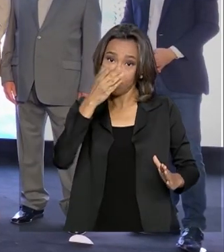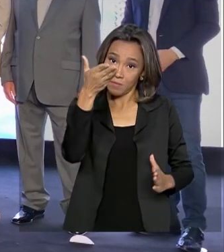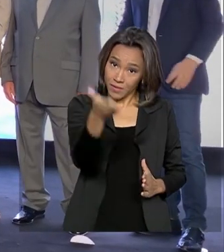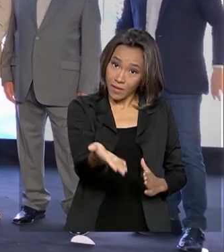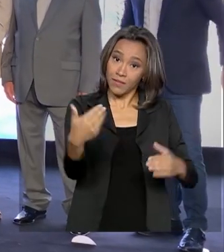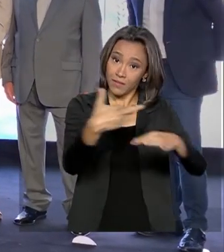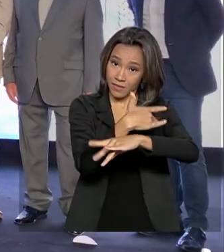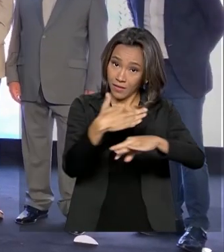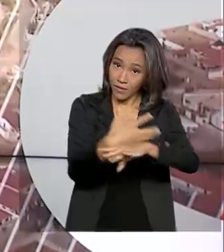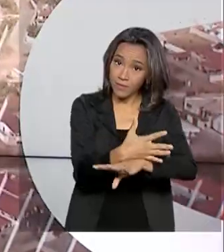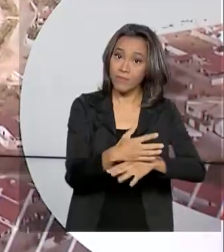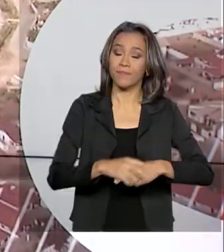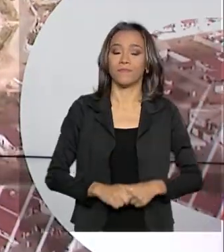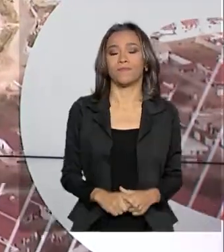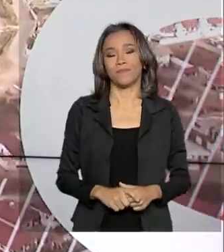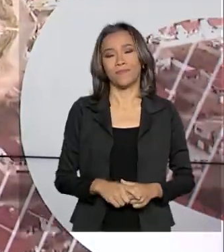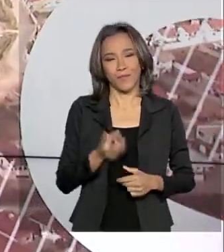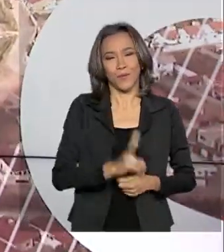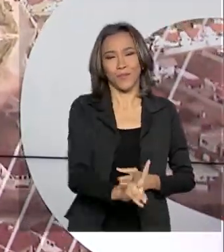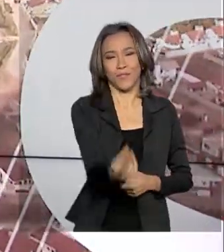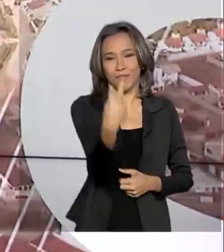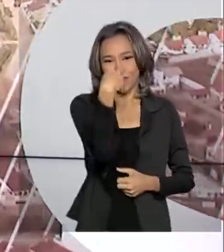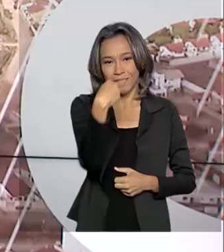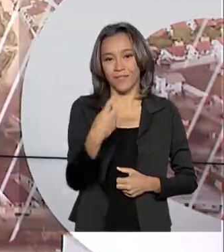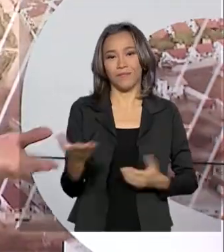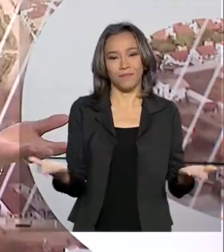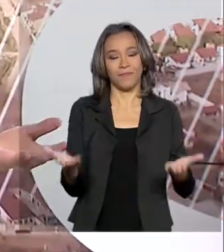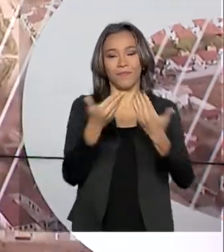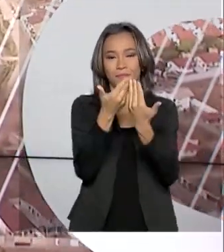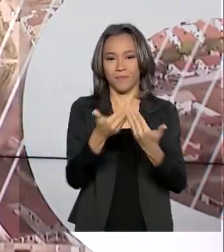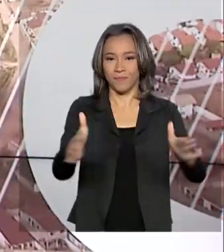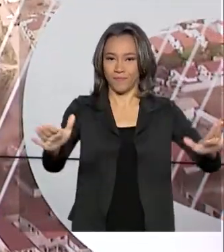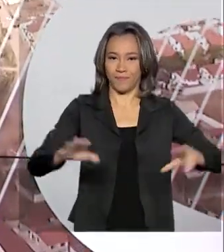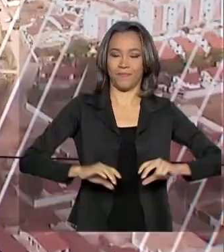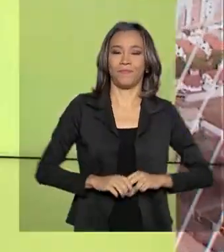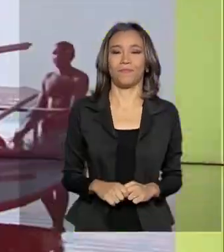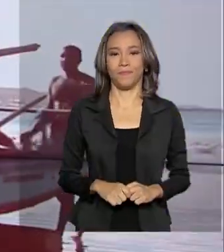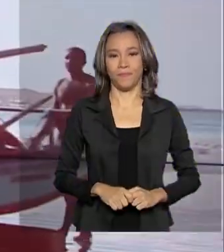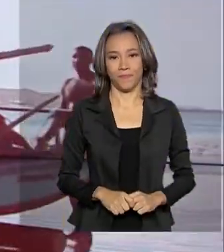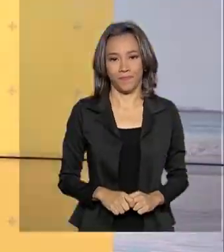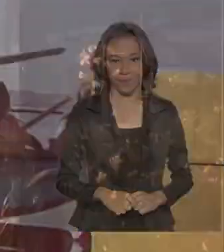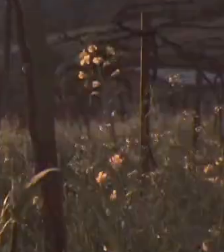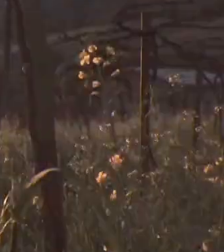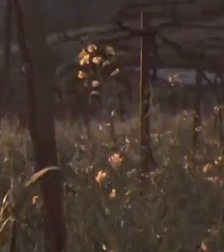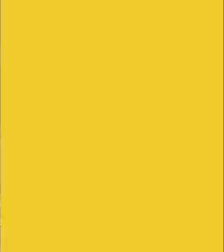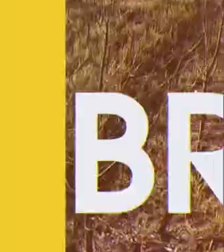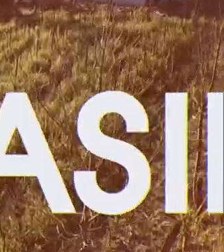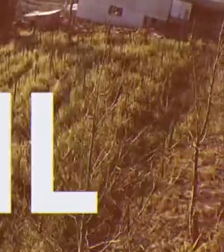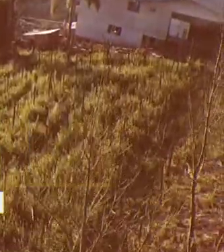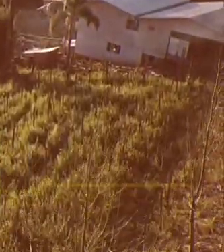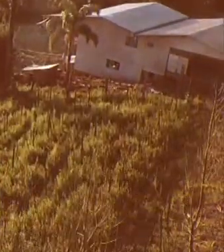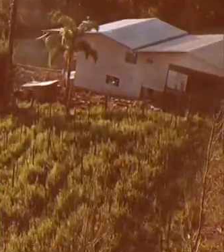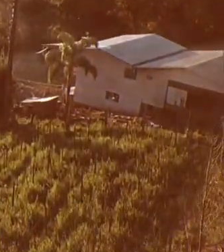da cidade. Fique com a gente, o Brasil em Dia já está no ar.